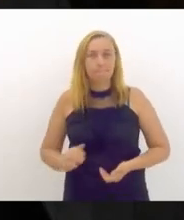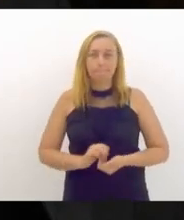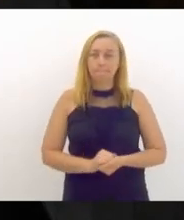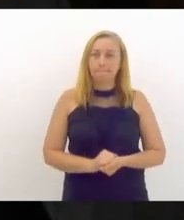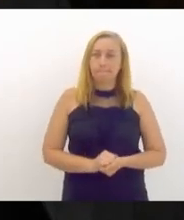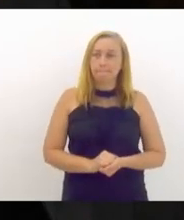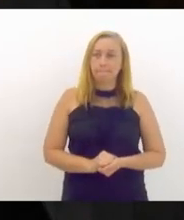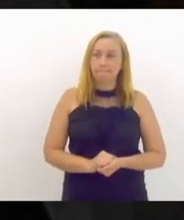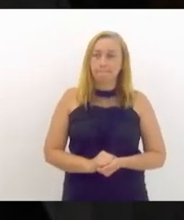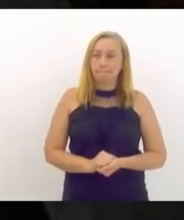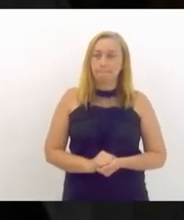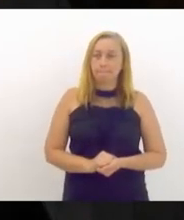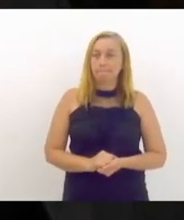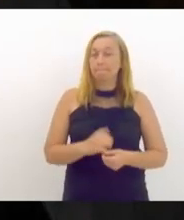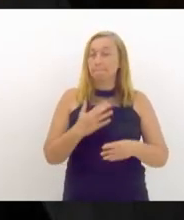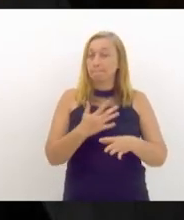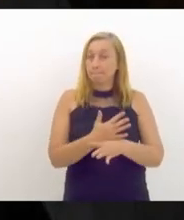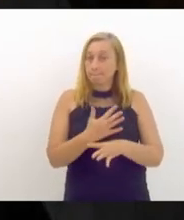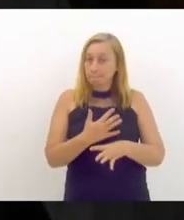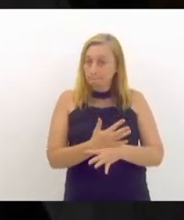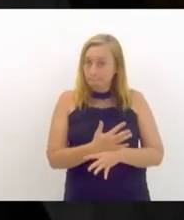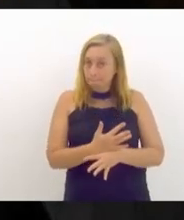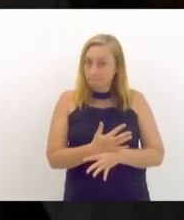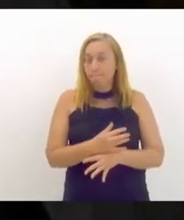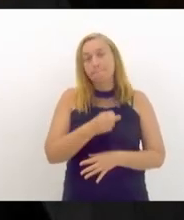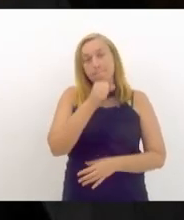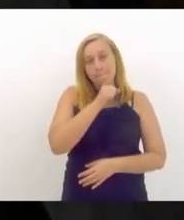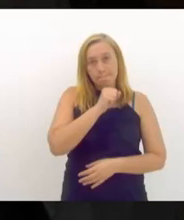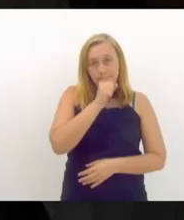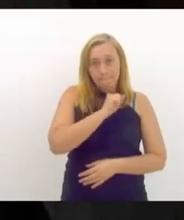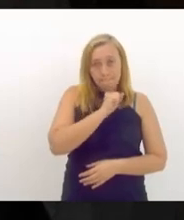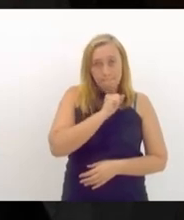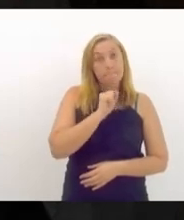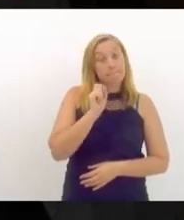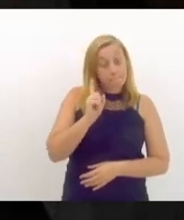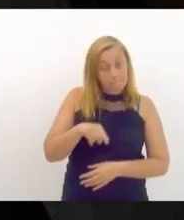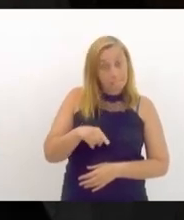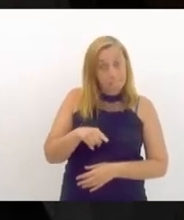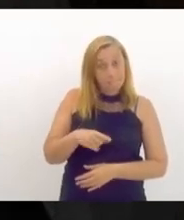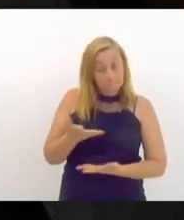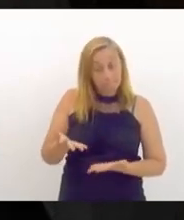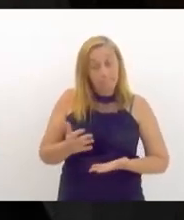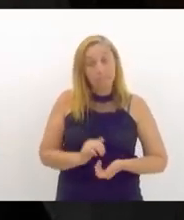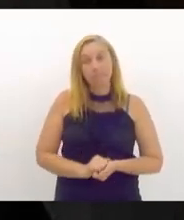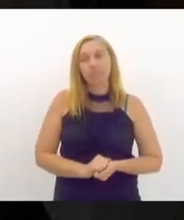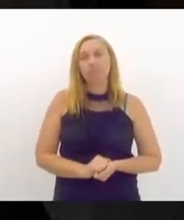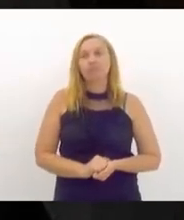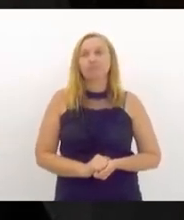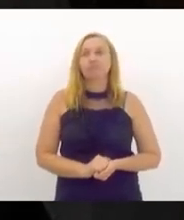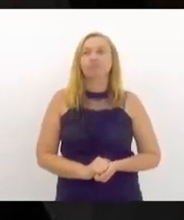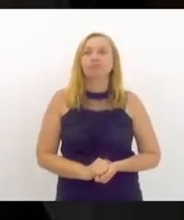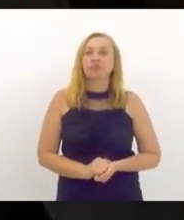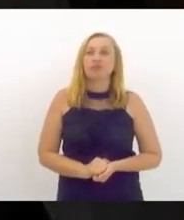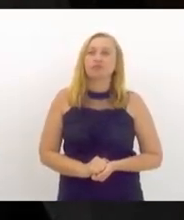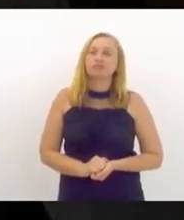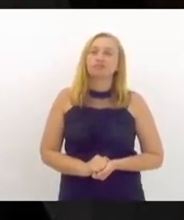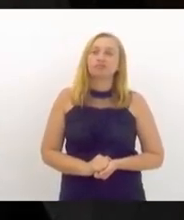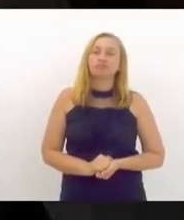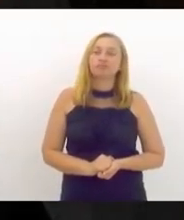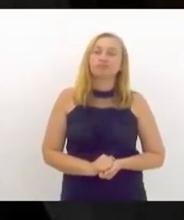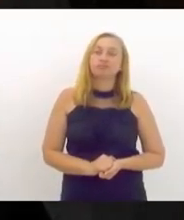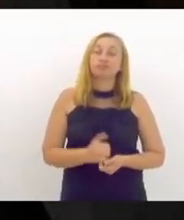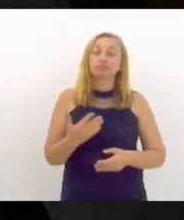Porque nós somos uma cidade antiga, né? Esse núcleo que nós estamos aqui foi onde chegou Dom